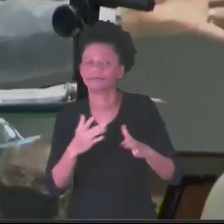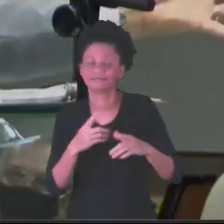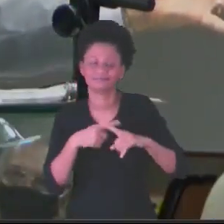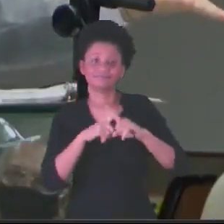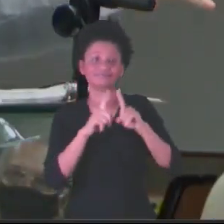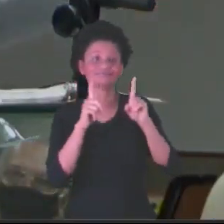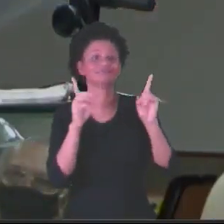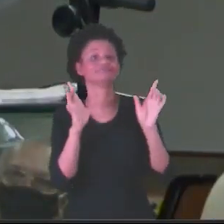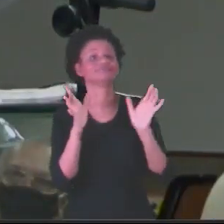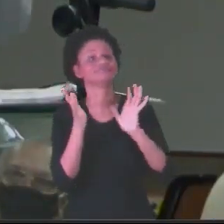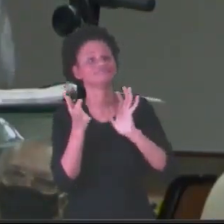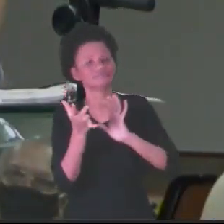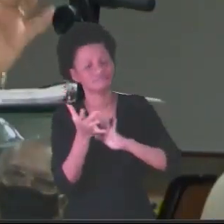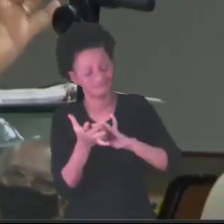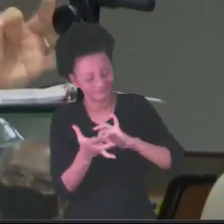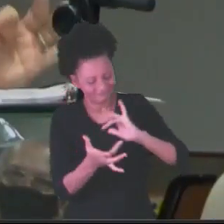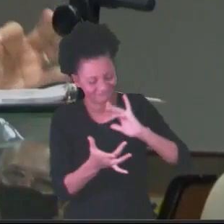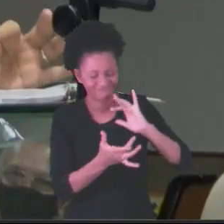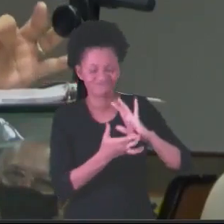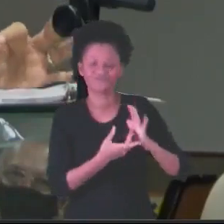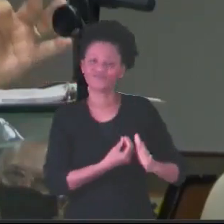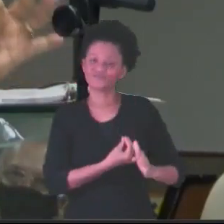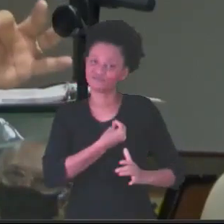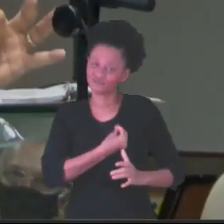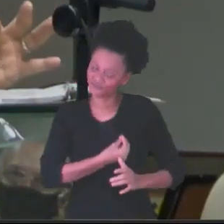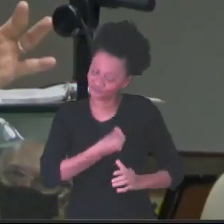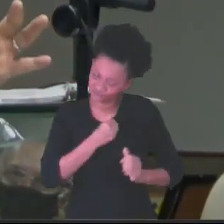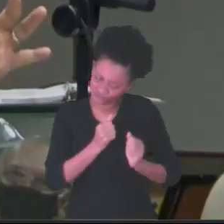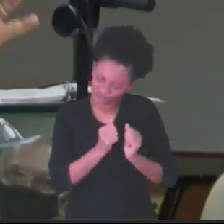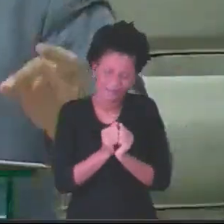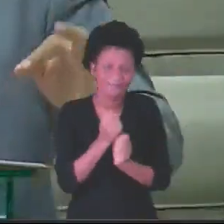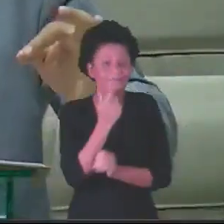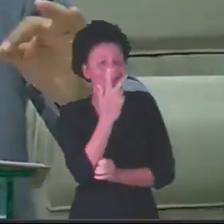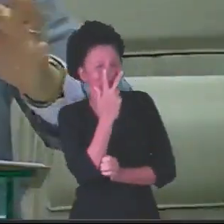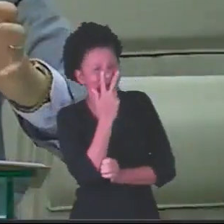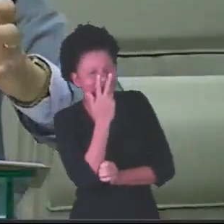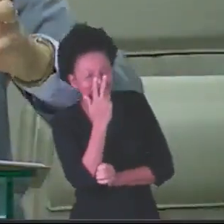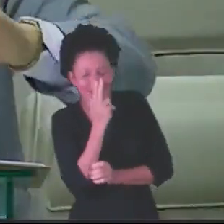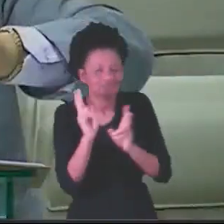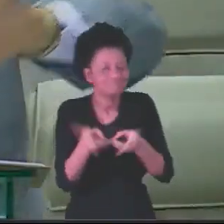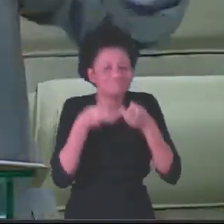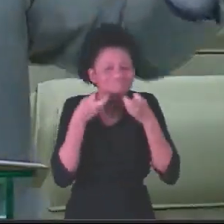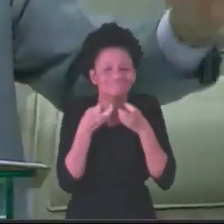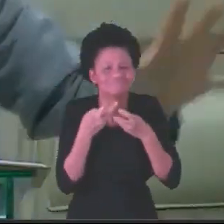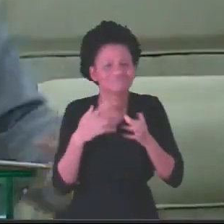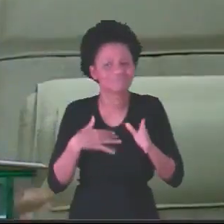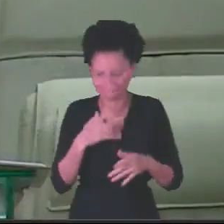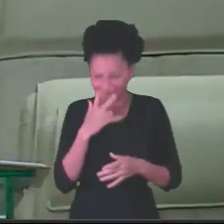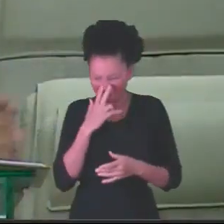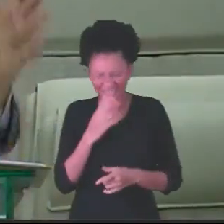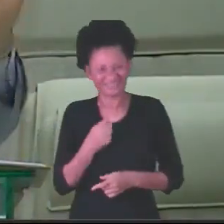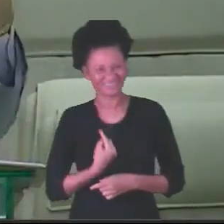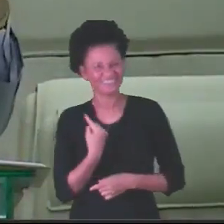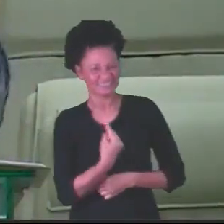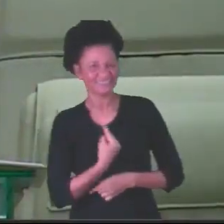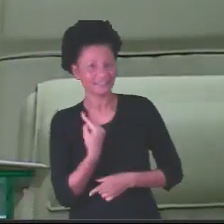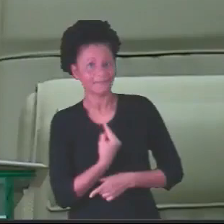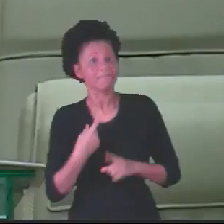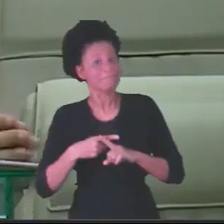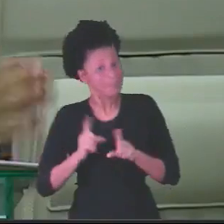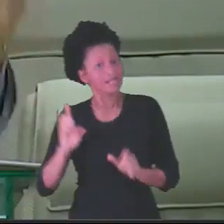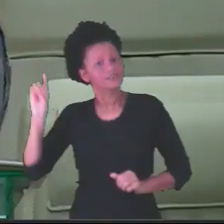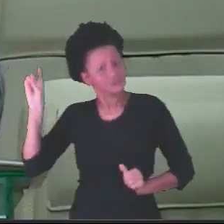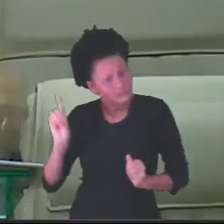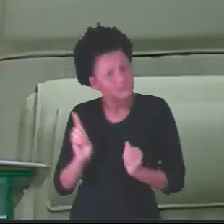jesus está no barco aparentemente desapercebido que a gente não quer sabe mas ela